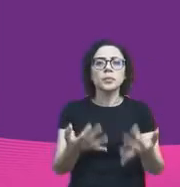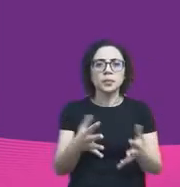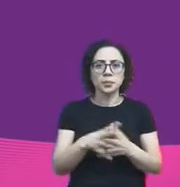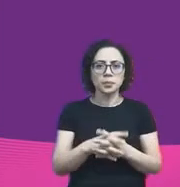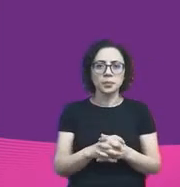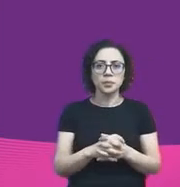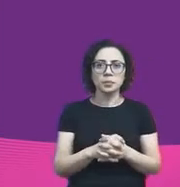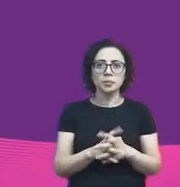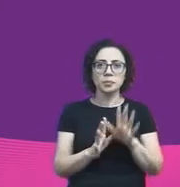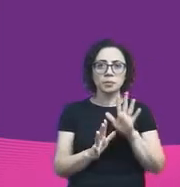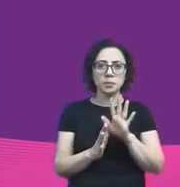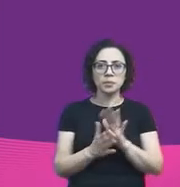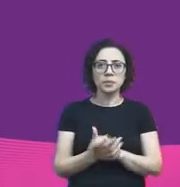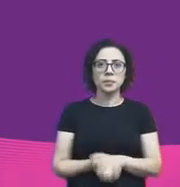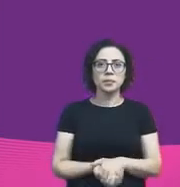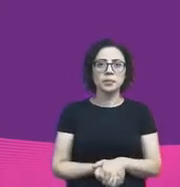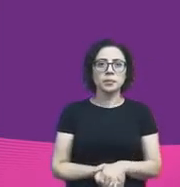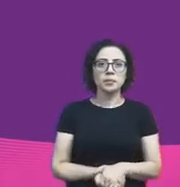peraí.